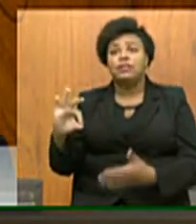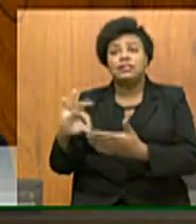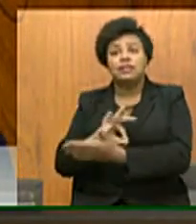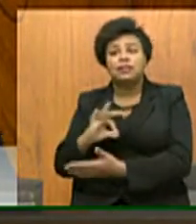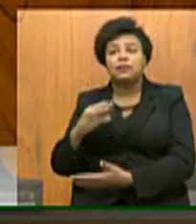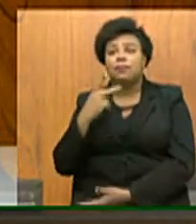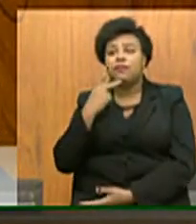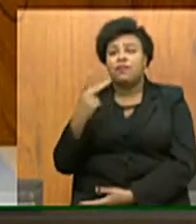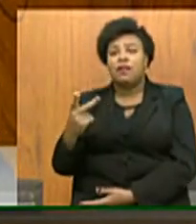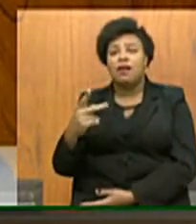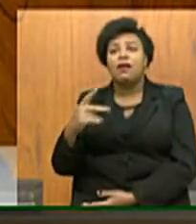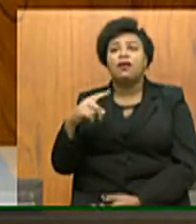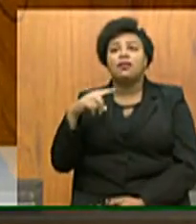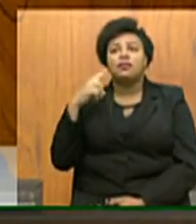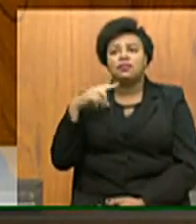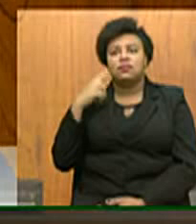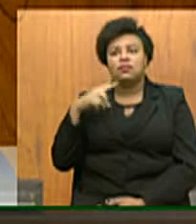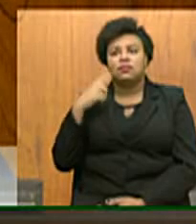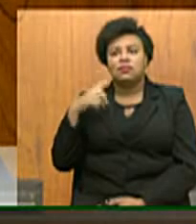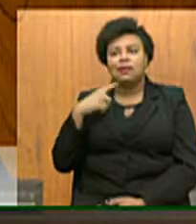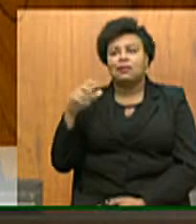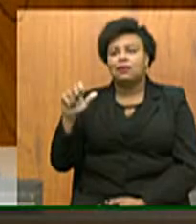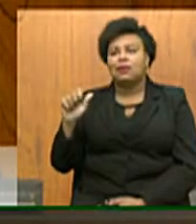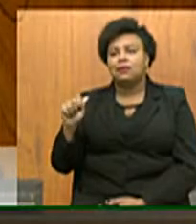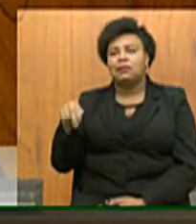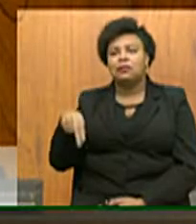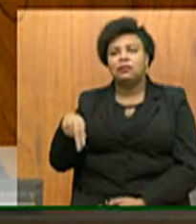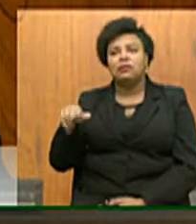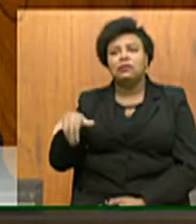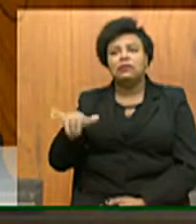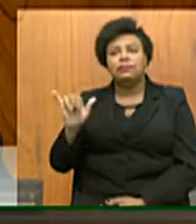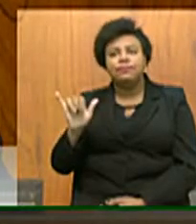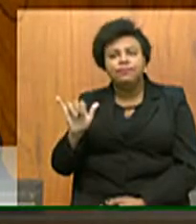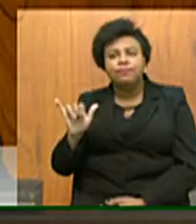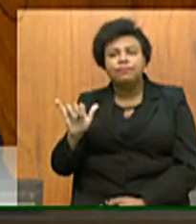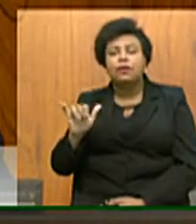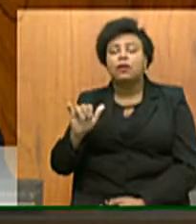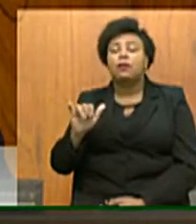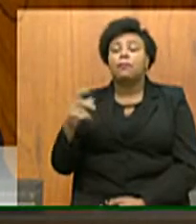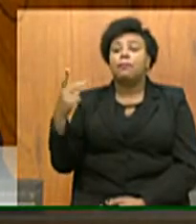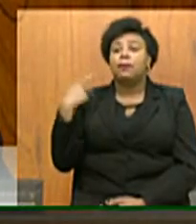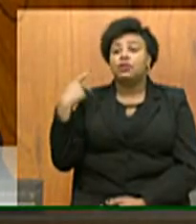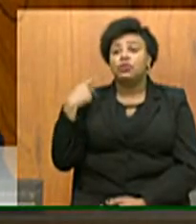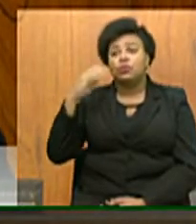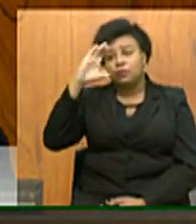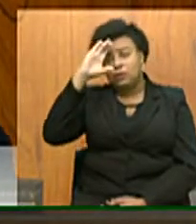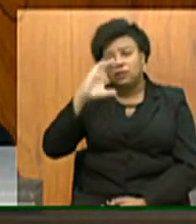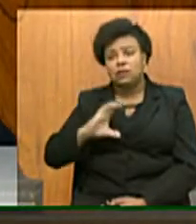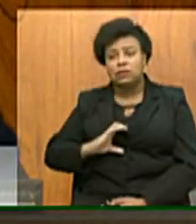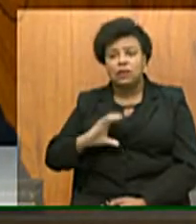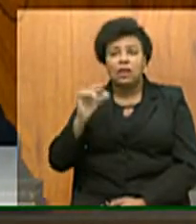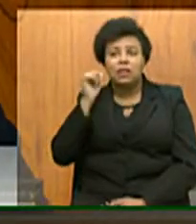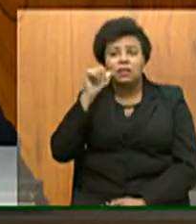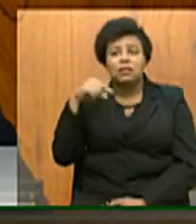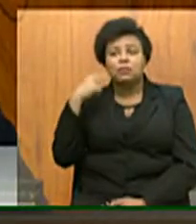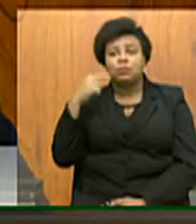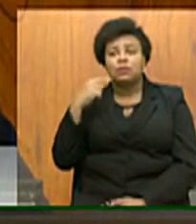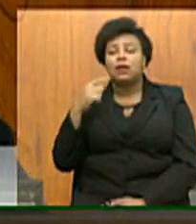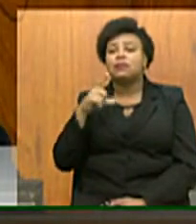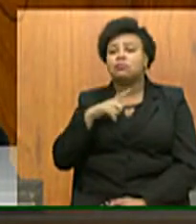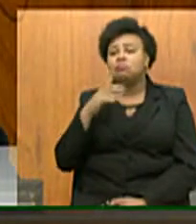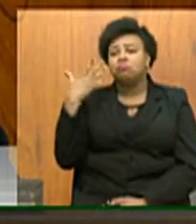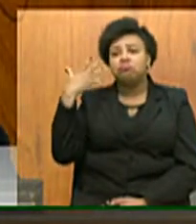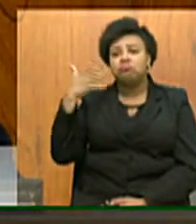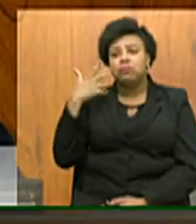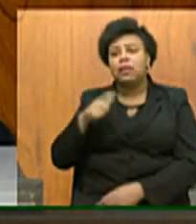encaminhar a deputada Anne Ortiz pelo Cidadania. Deputada Anne, a palavra está à